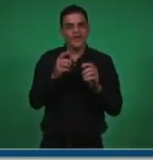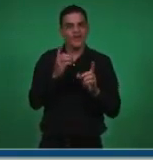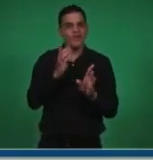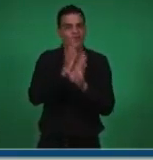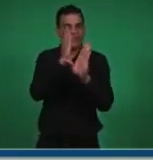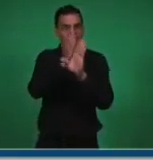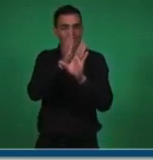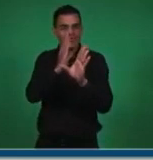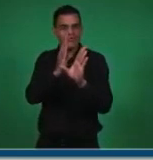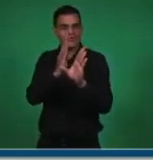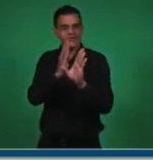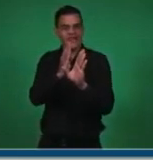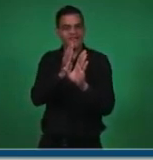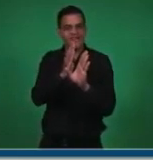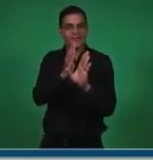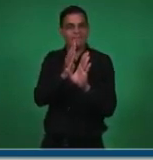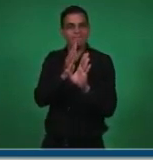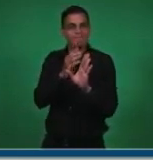evolução,